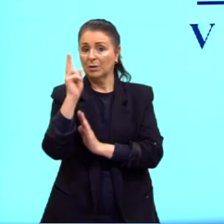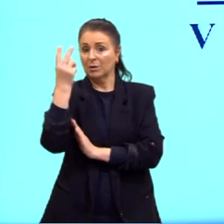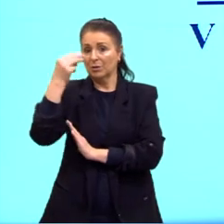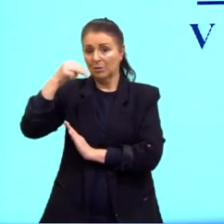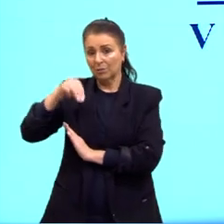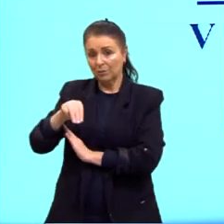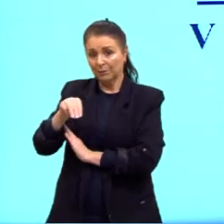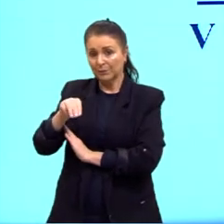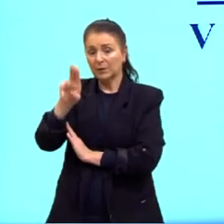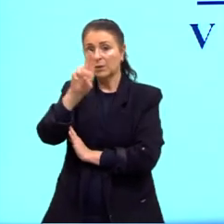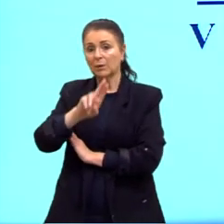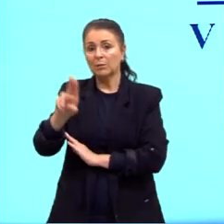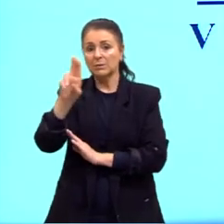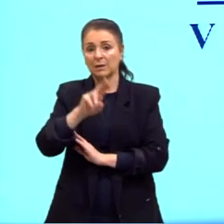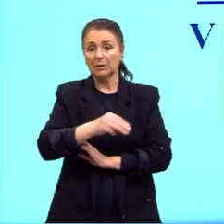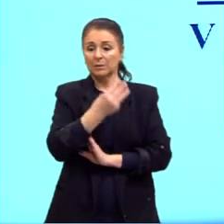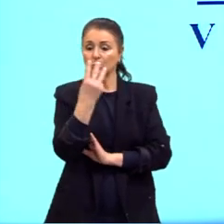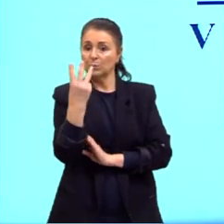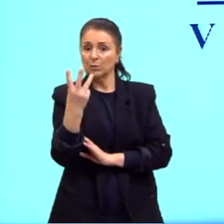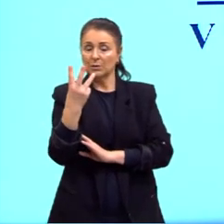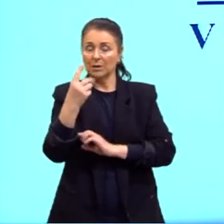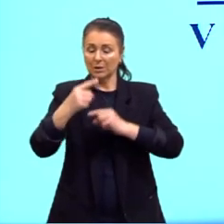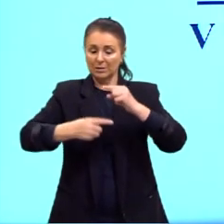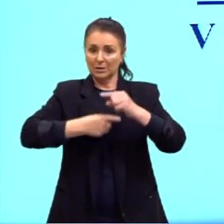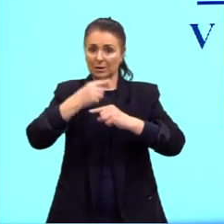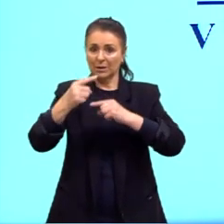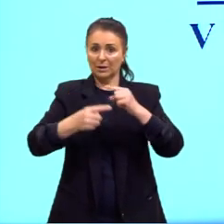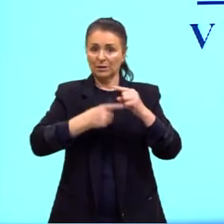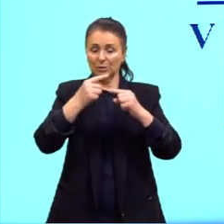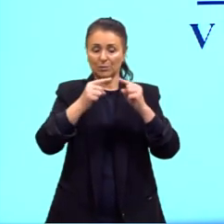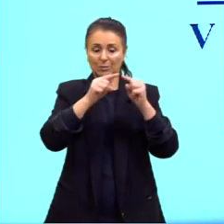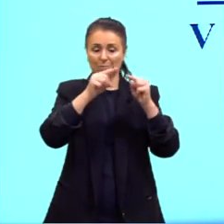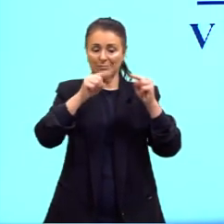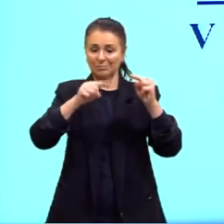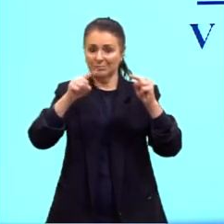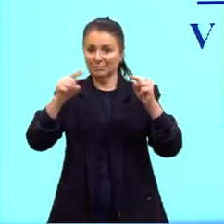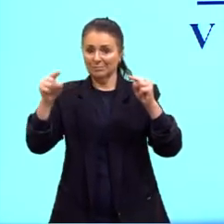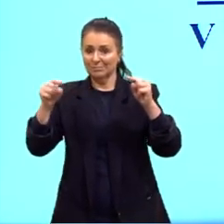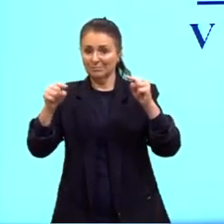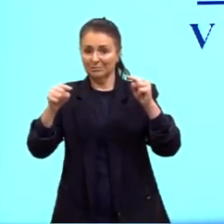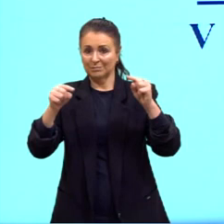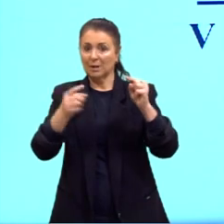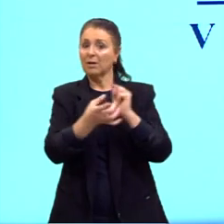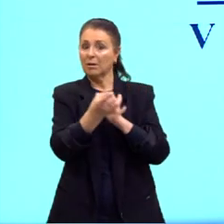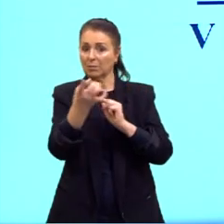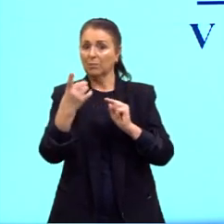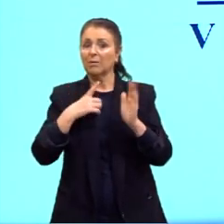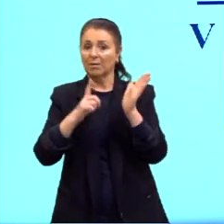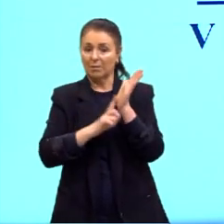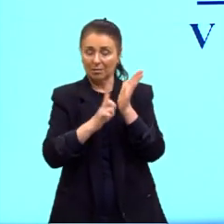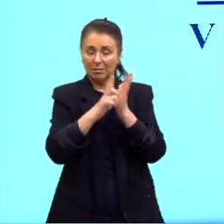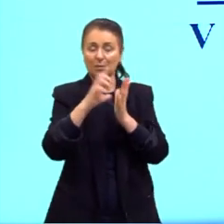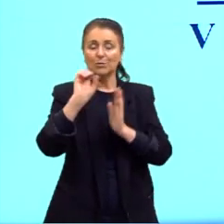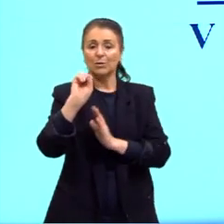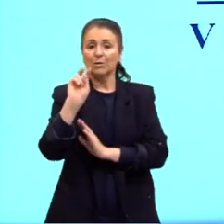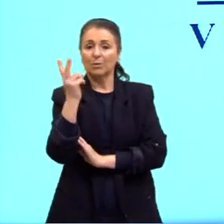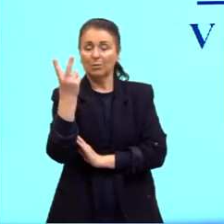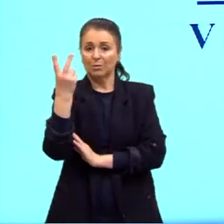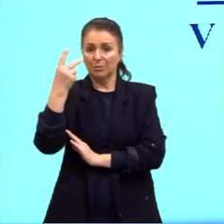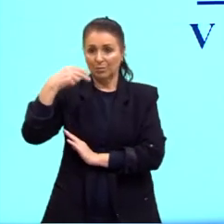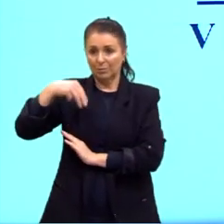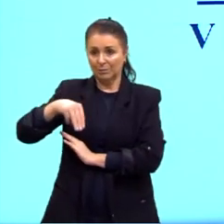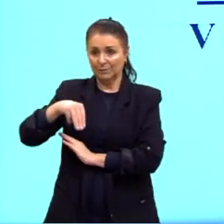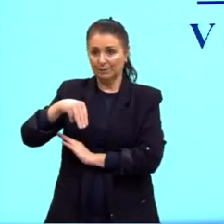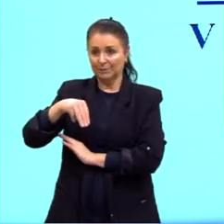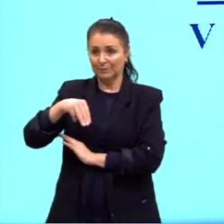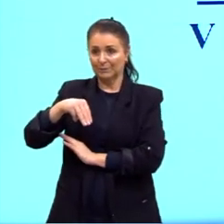nesses três resistores E aí né a gente pode anunciar a lei de um para cada um deles ó né com